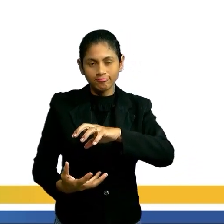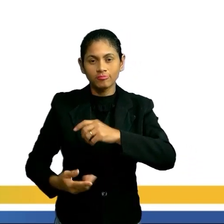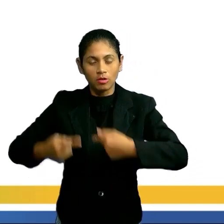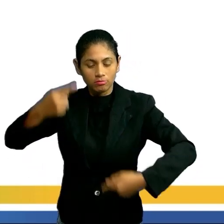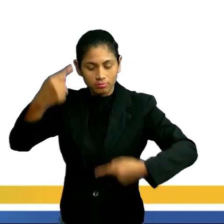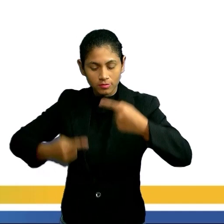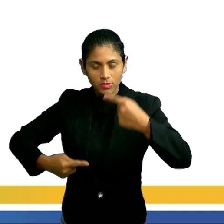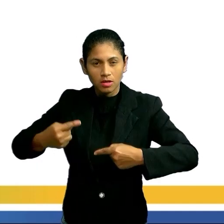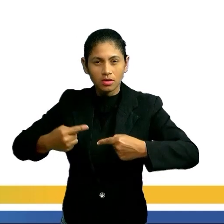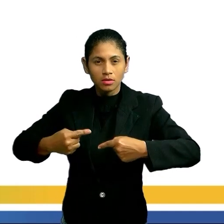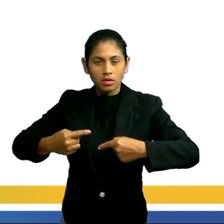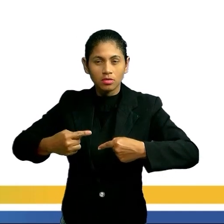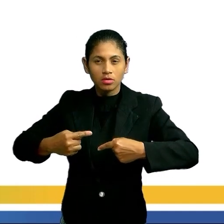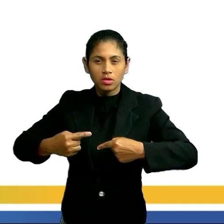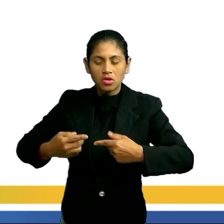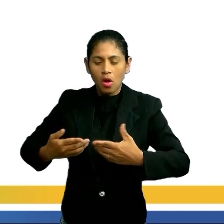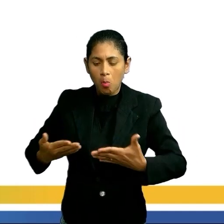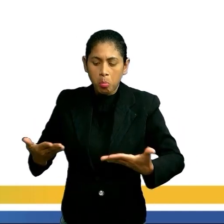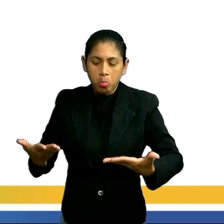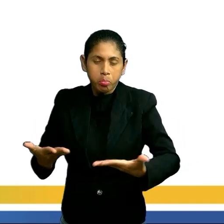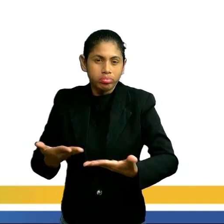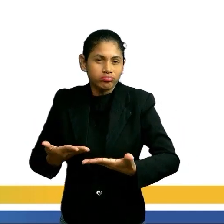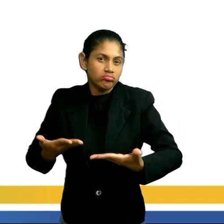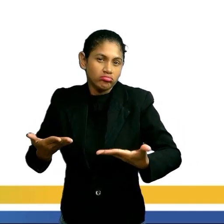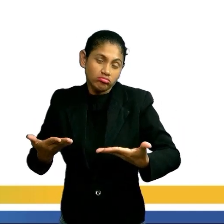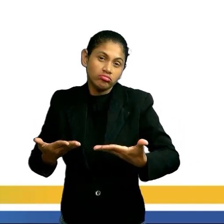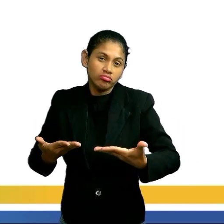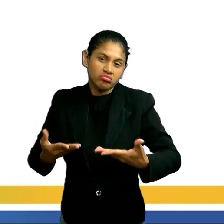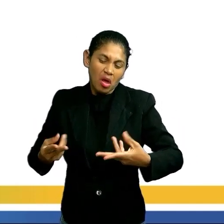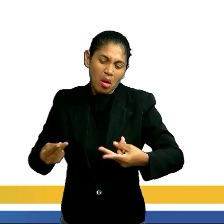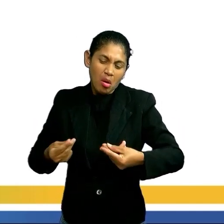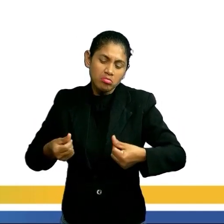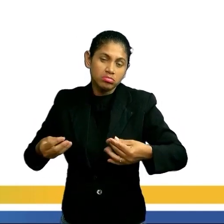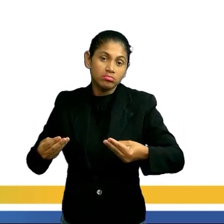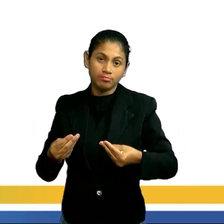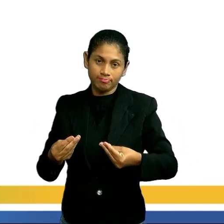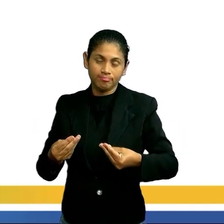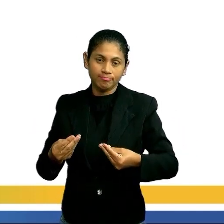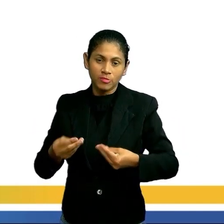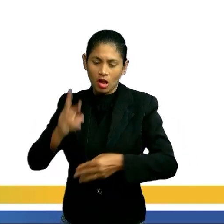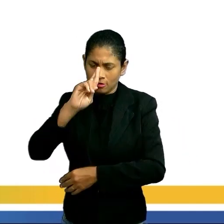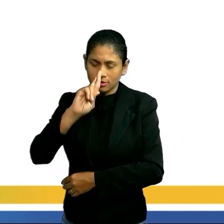muito superficiais, políticas que não iriam, de fato, resolver a